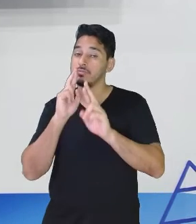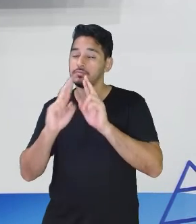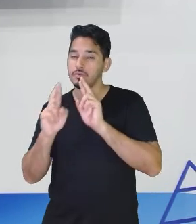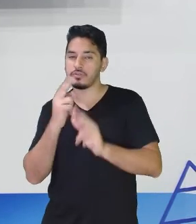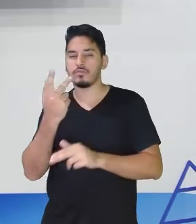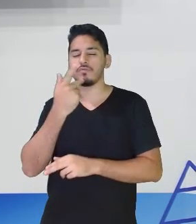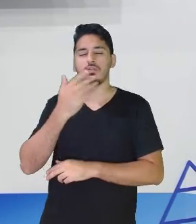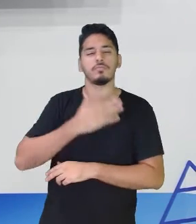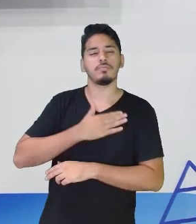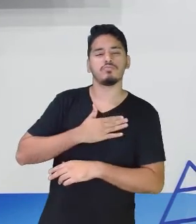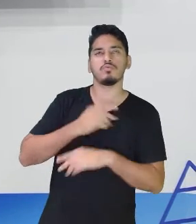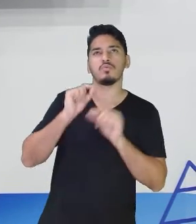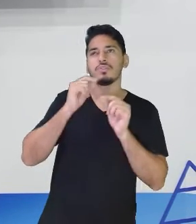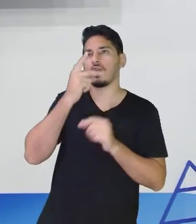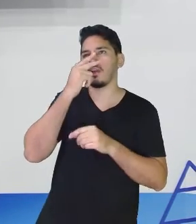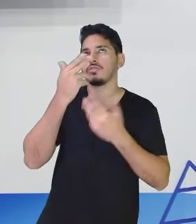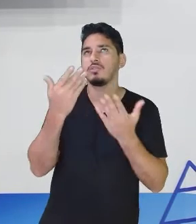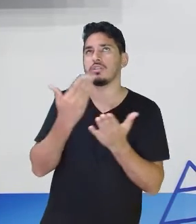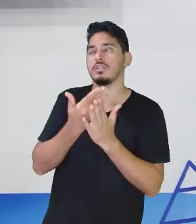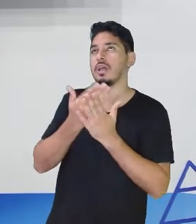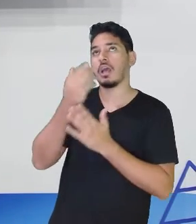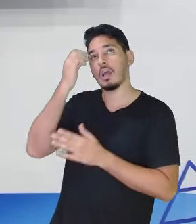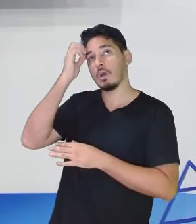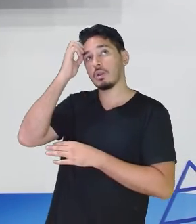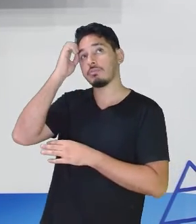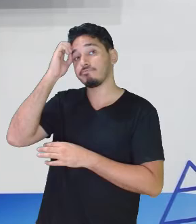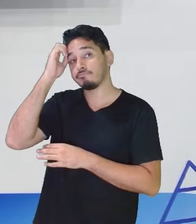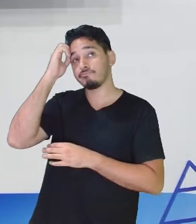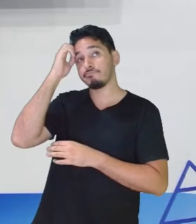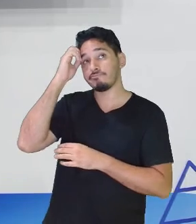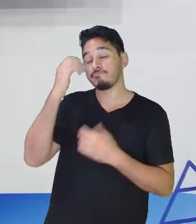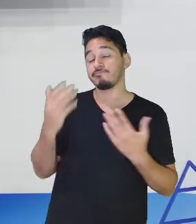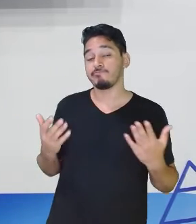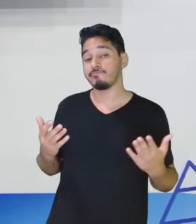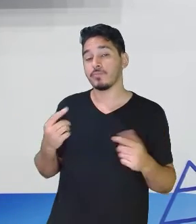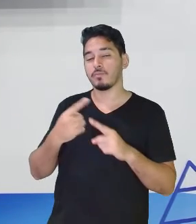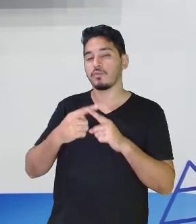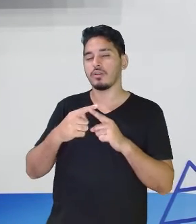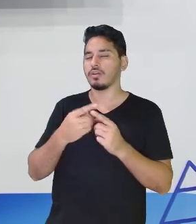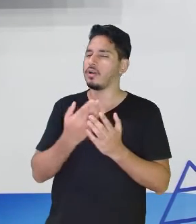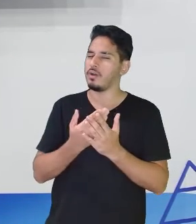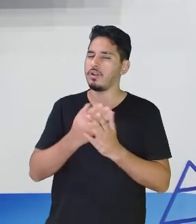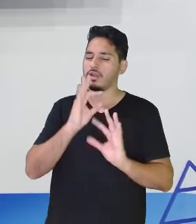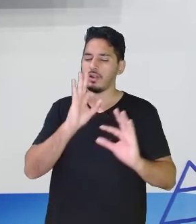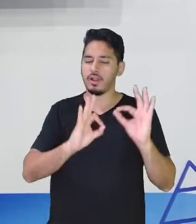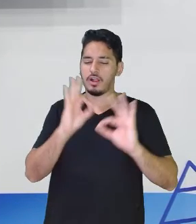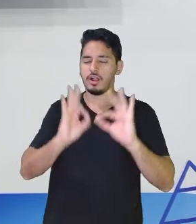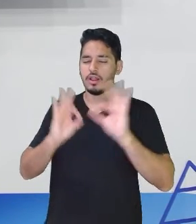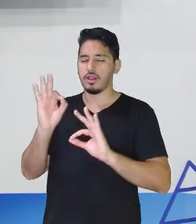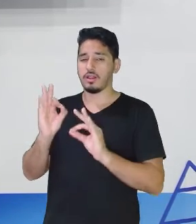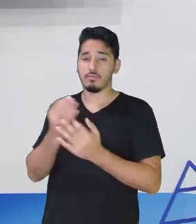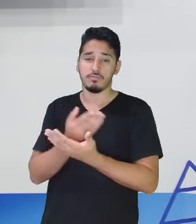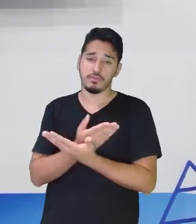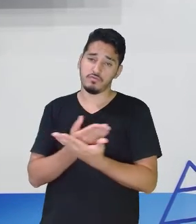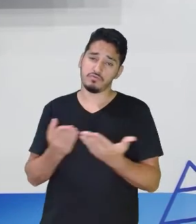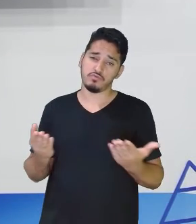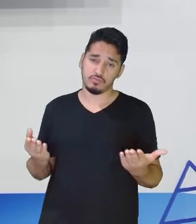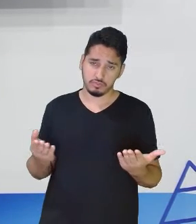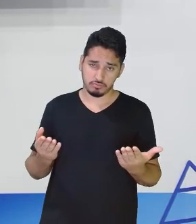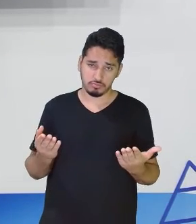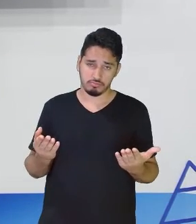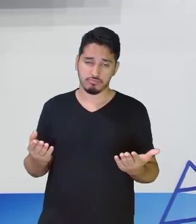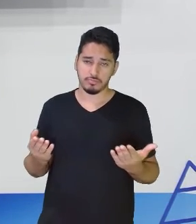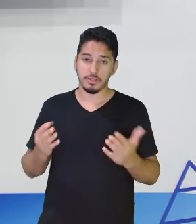para a gente o que vocês estão achando da nossa aula. Porque a nossa aula, gente, ela é preparada especialmente para vocês.